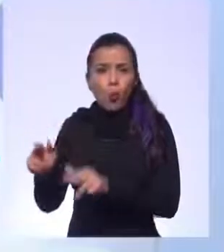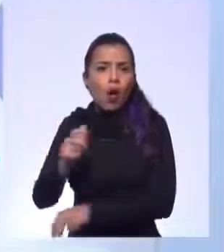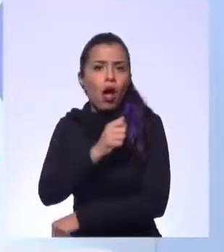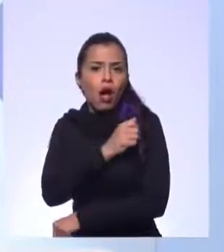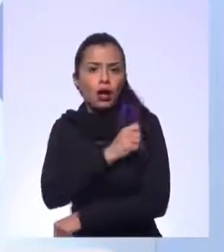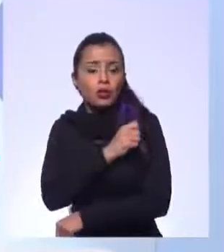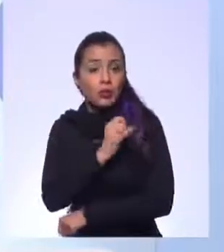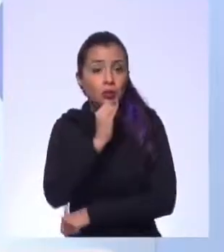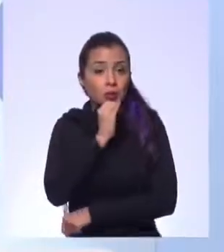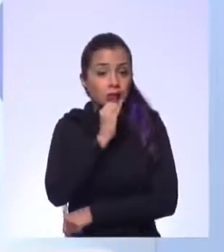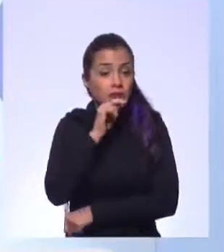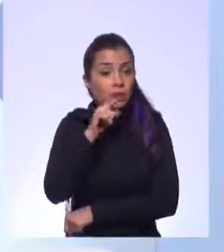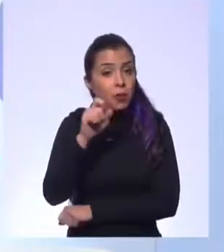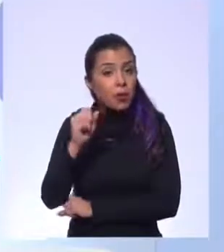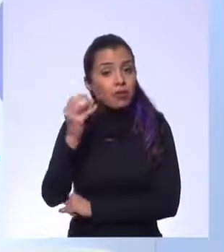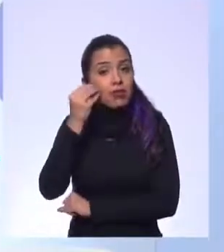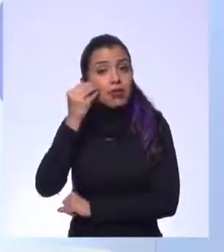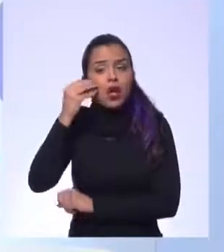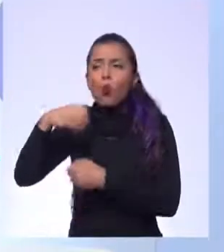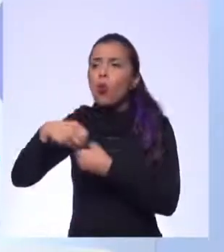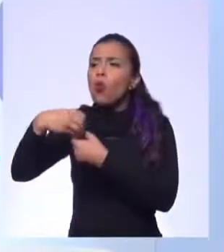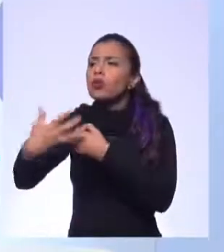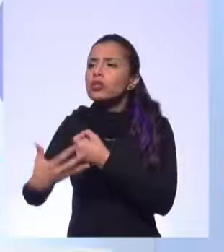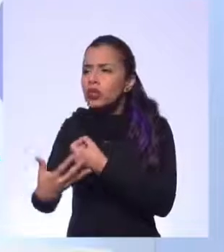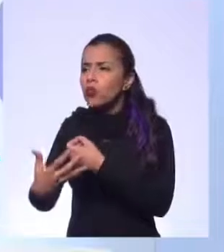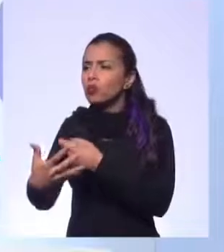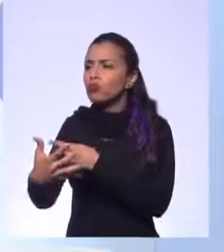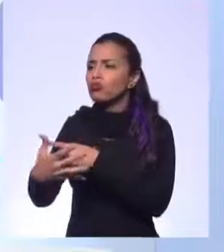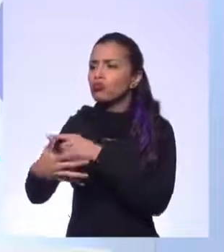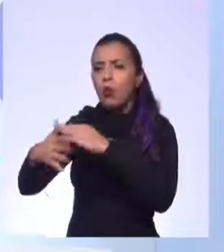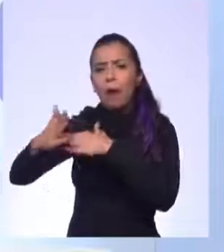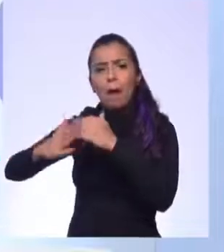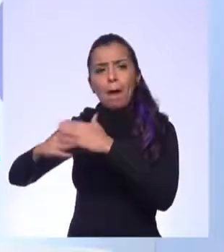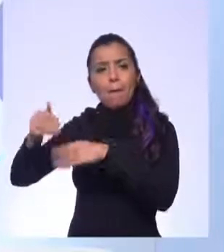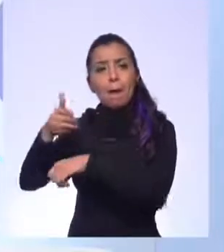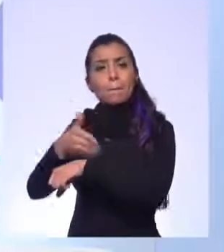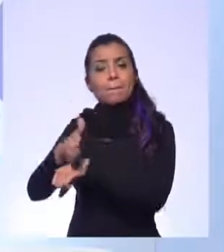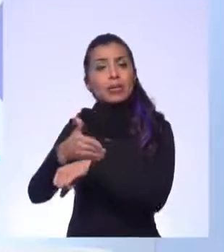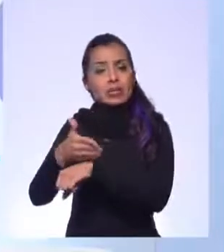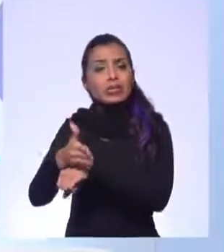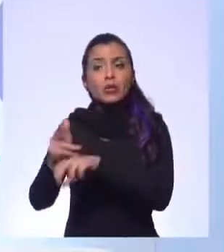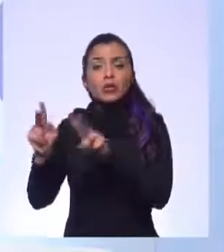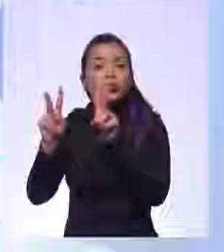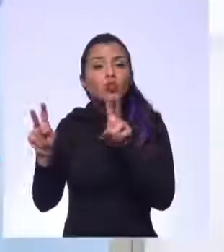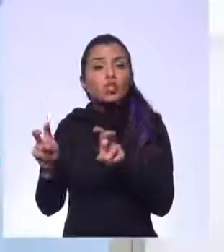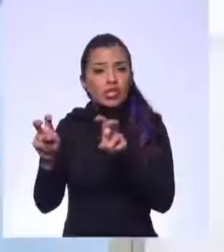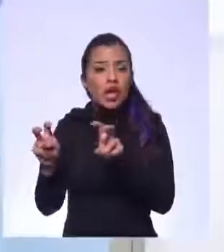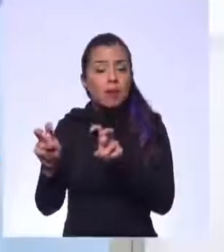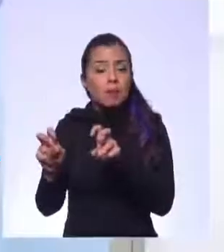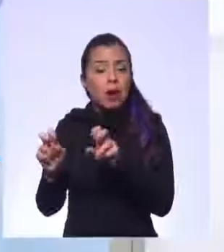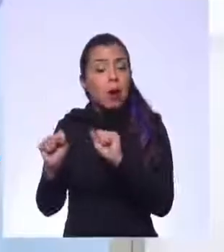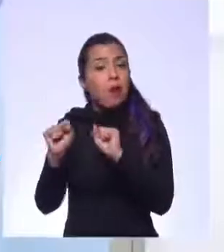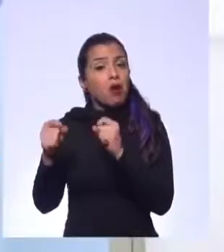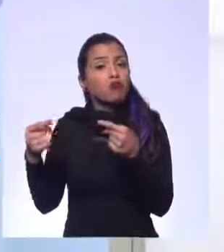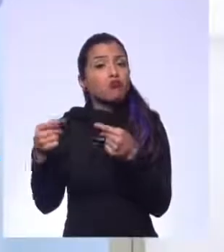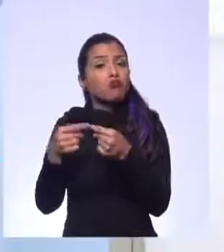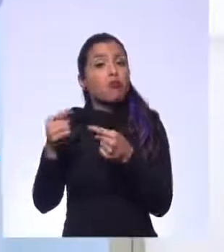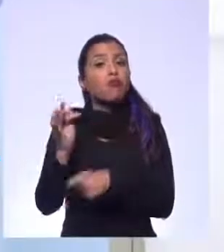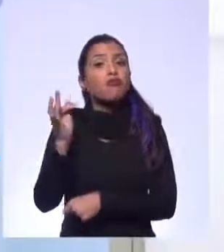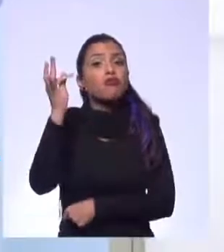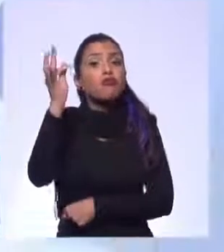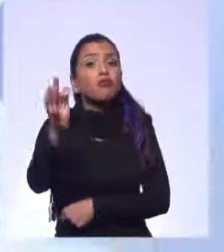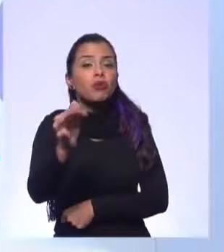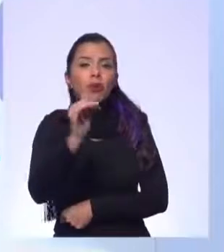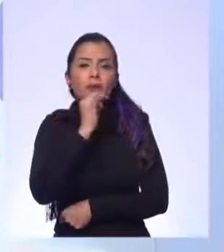tentar ver que esse conteúdo, essas habilidades, esse tema, ele vai servir também para o futuro, né? Vocês, quando